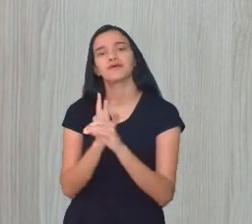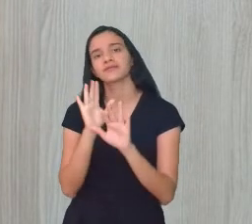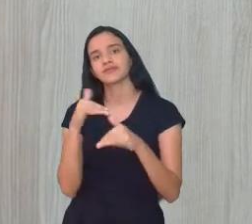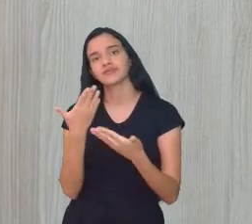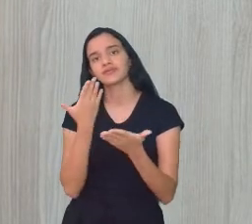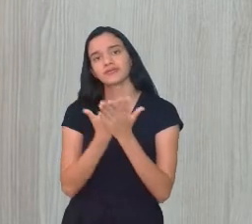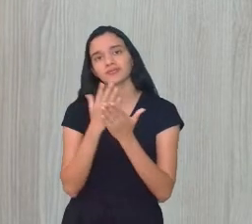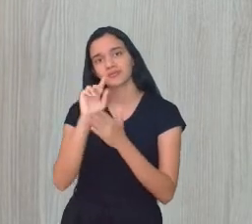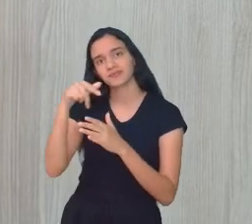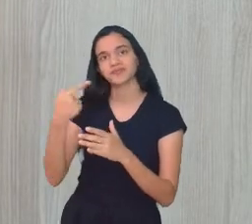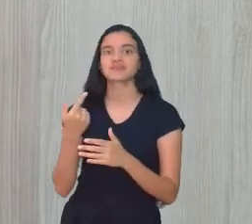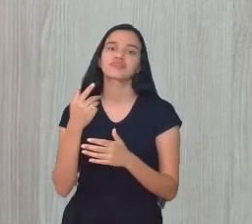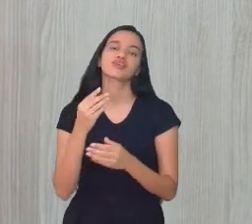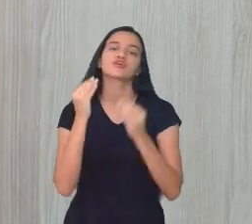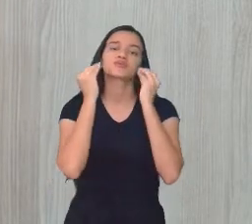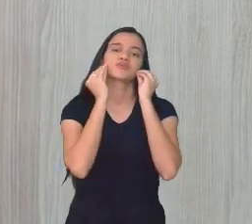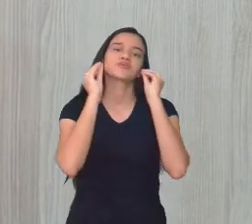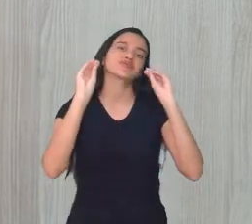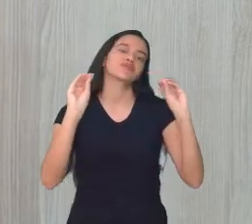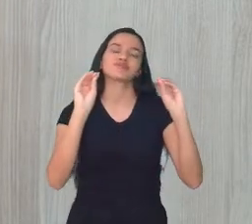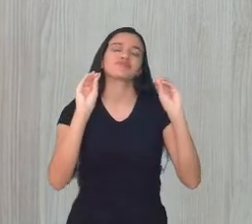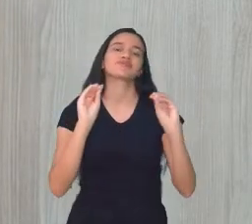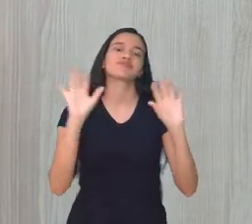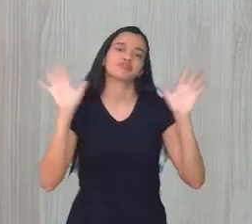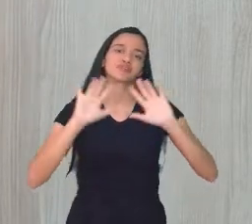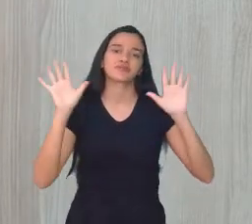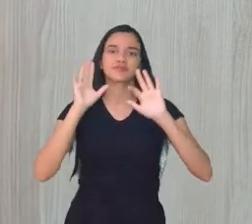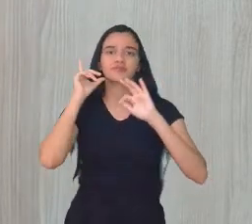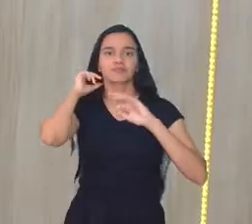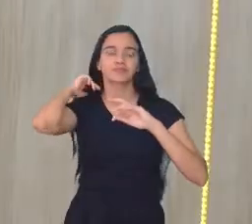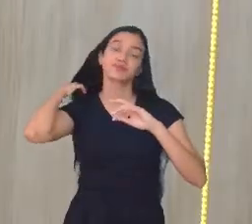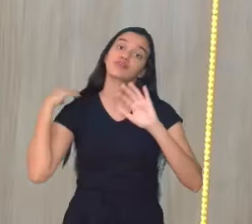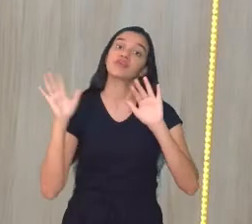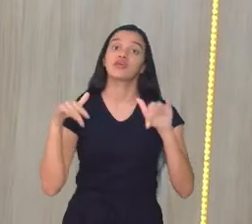na próxima aula, tá bom? Cheiro no coração, tchau, tchau.